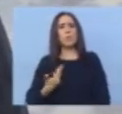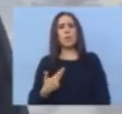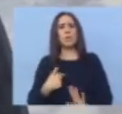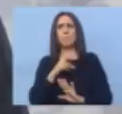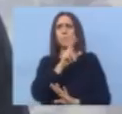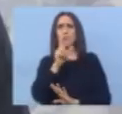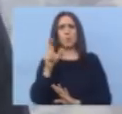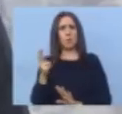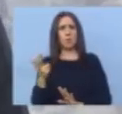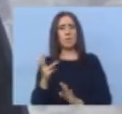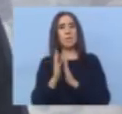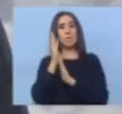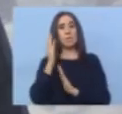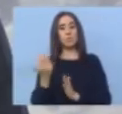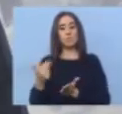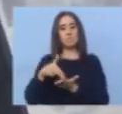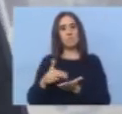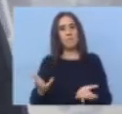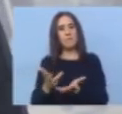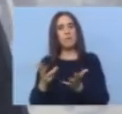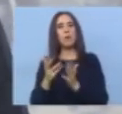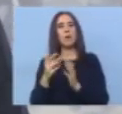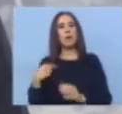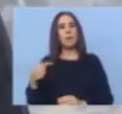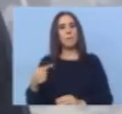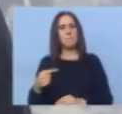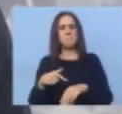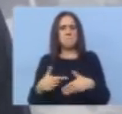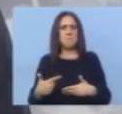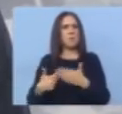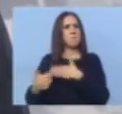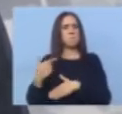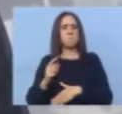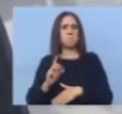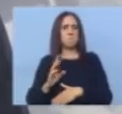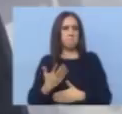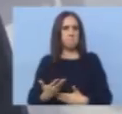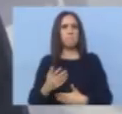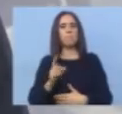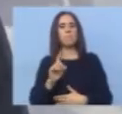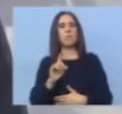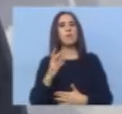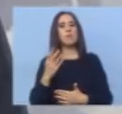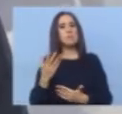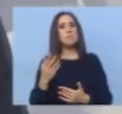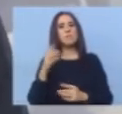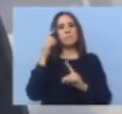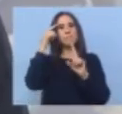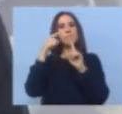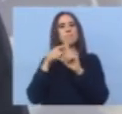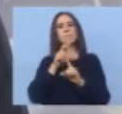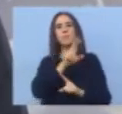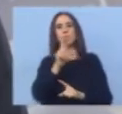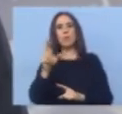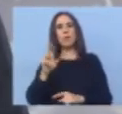missionário, é levar Deus para o seu dia-a-dia. E muito numa altura, hoje em dia acho que nem tanto, em que ser missionário associava-se a ir para os países